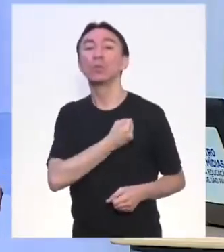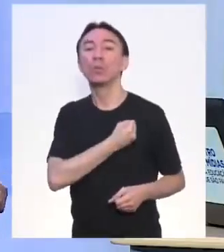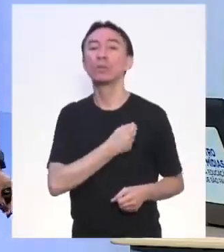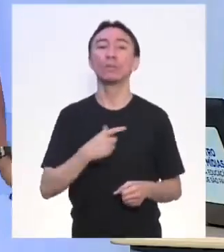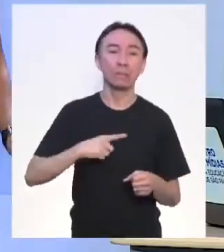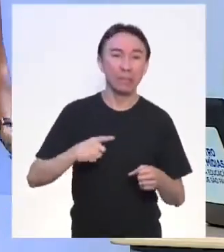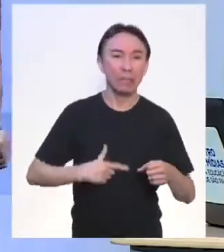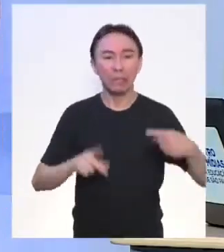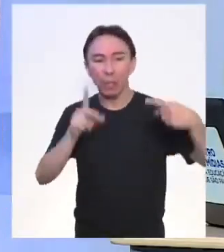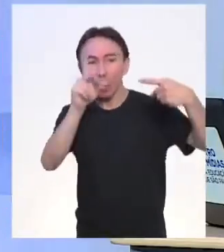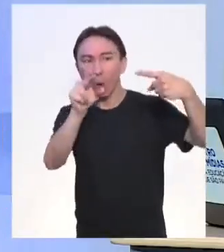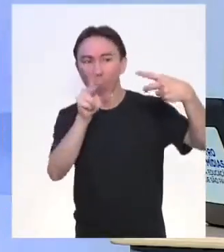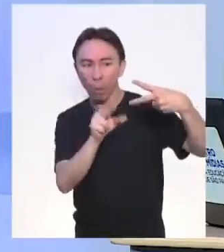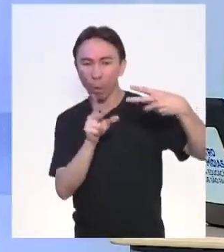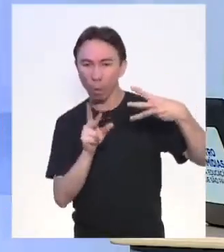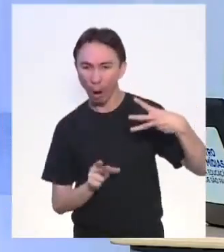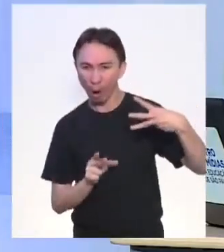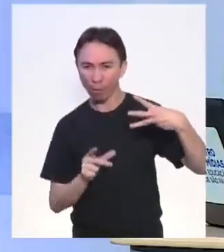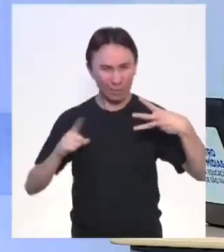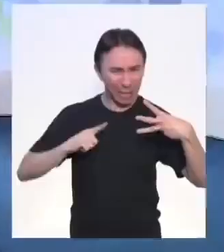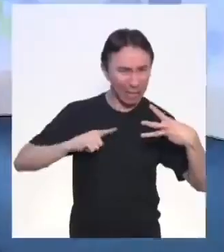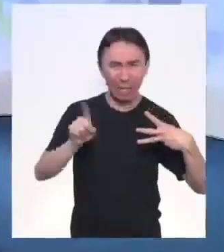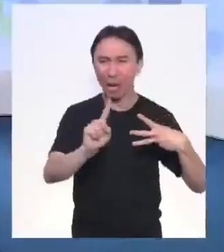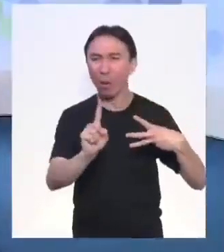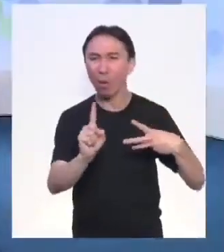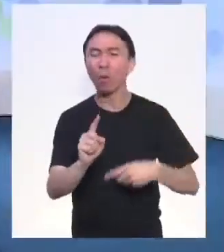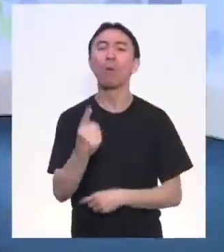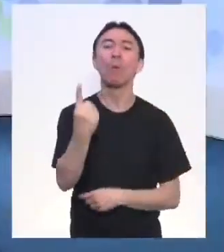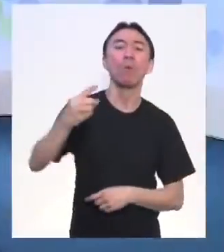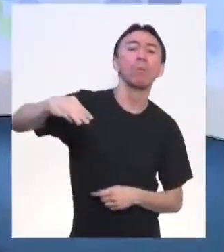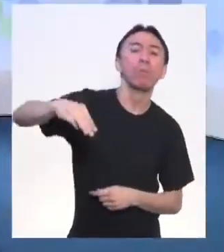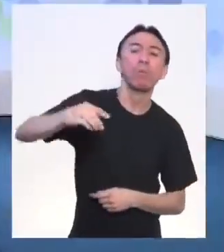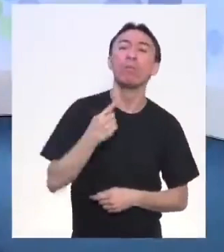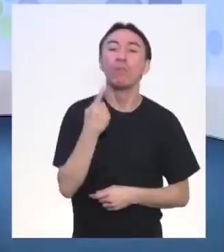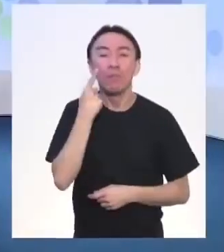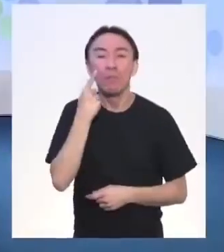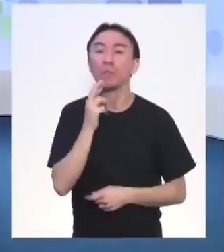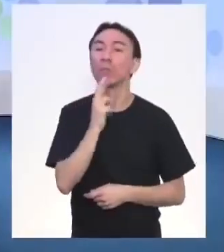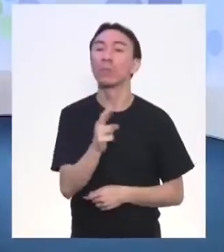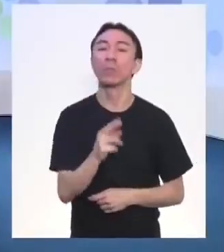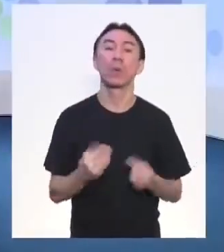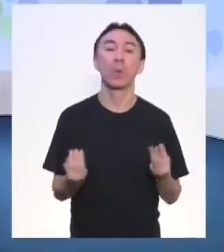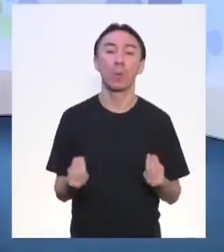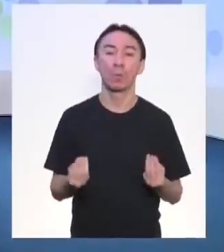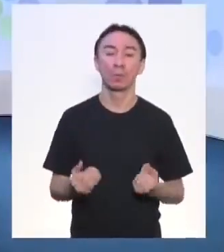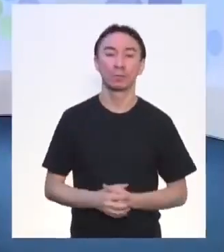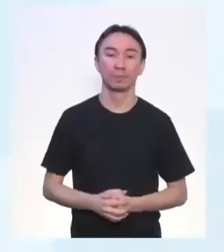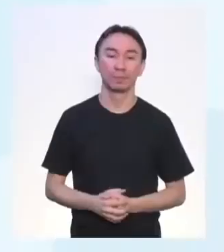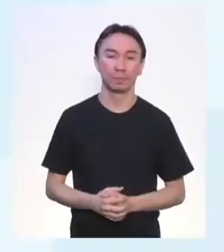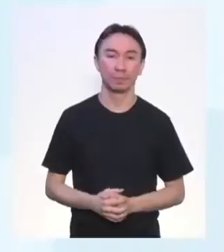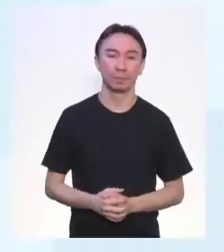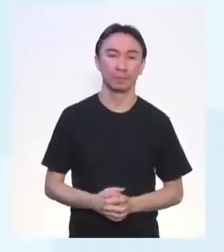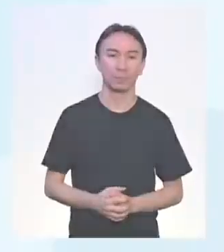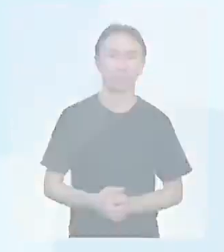repete? Conta para a gente aí no chat. Acho que 1 minuto, pessoal. Vamos ver o que eles podem responder para a gente. Legal. Minutinho já retorno.